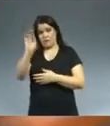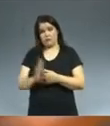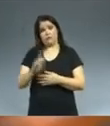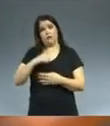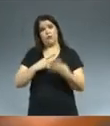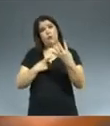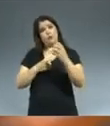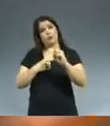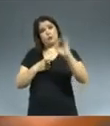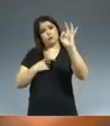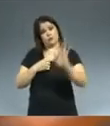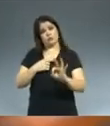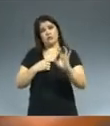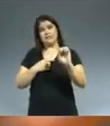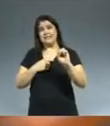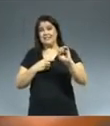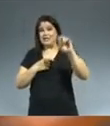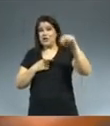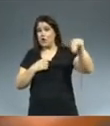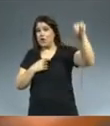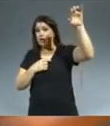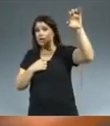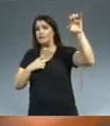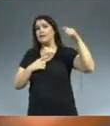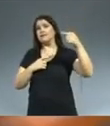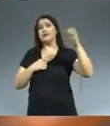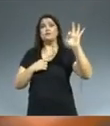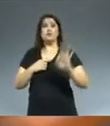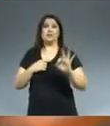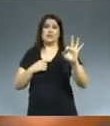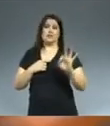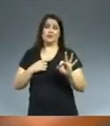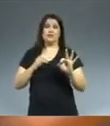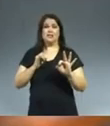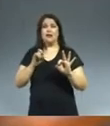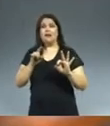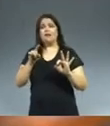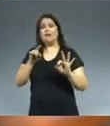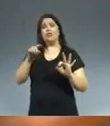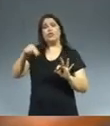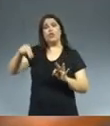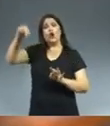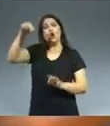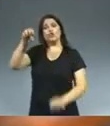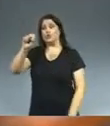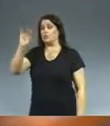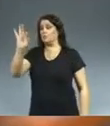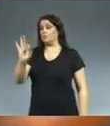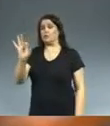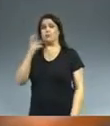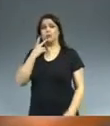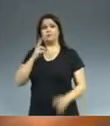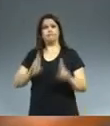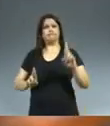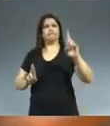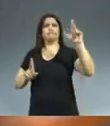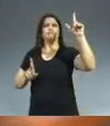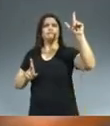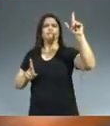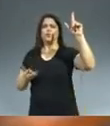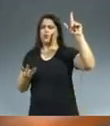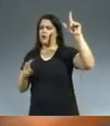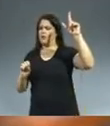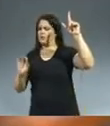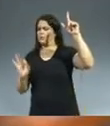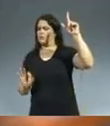a gente tem 48 por cento quando a gente vai para região Nordeste tem sete porcento a gente vai para a região norte a gente tem oito por cento Então olha